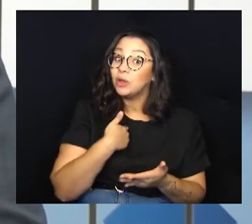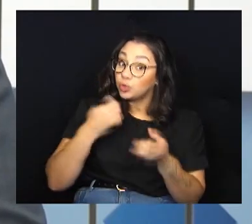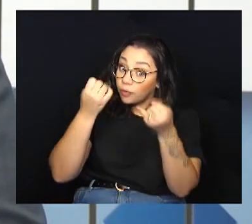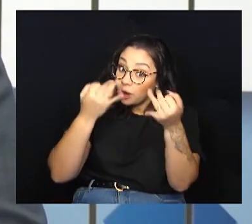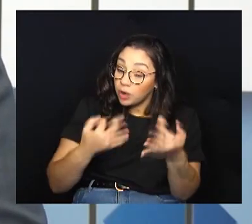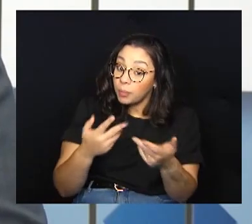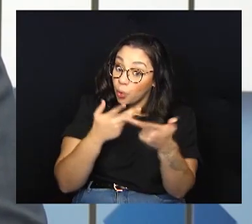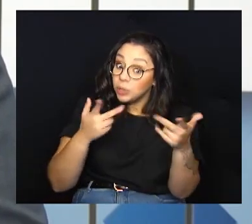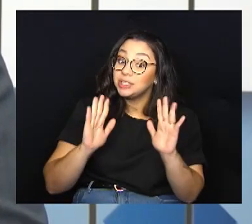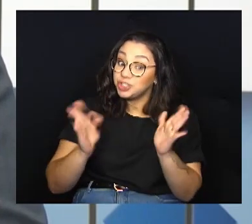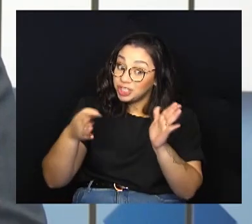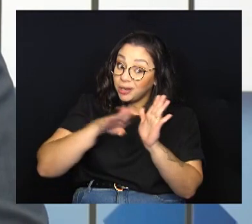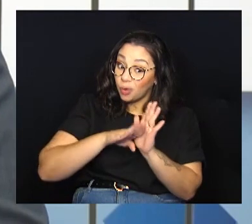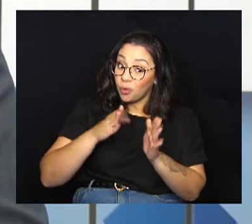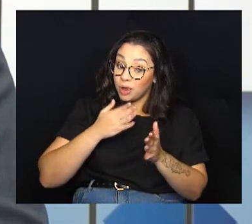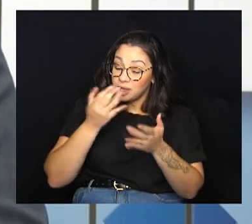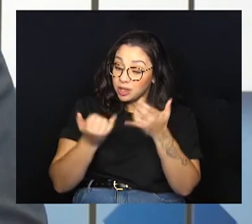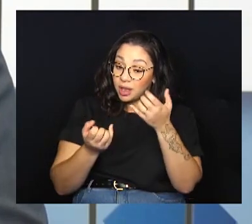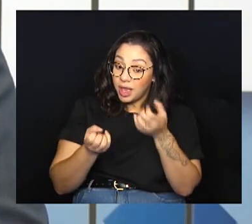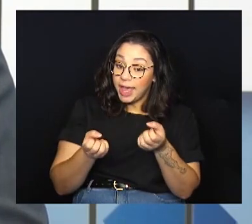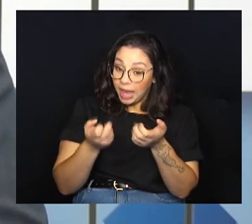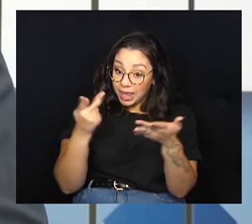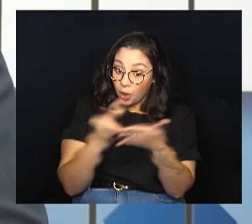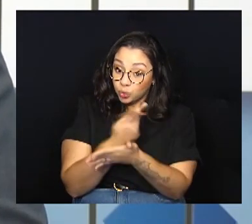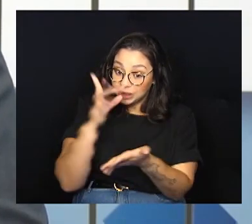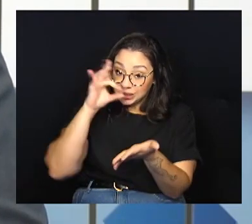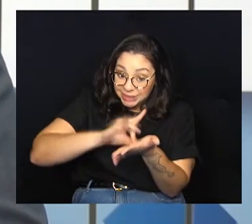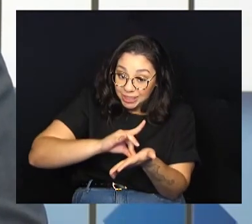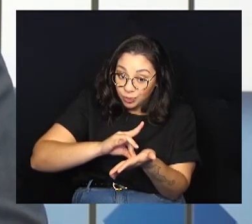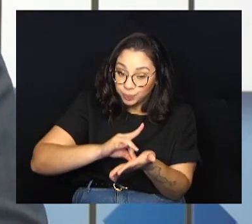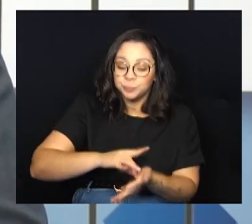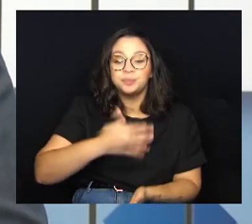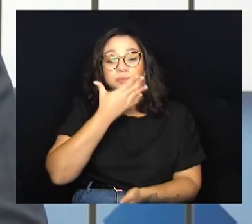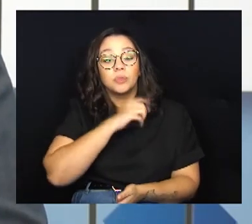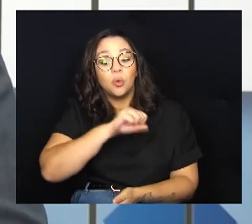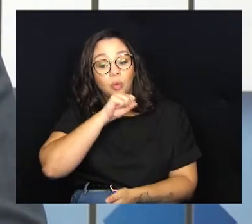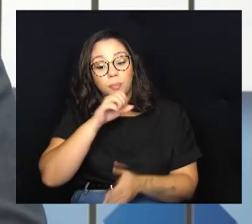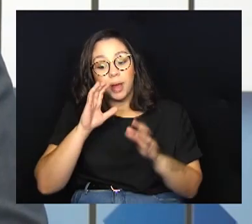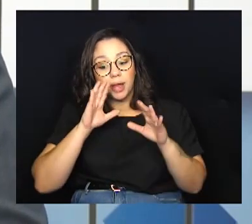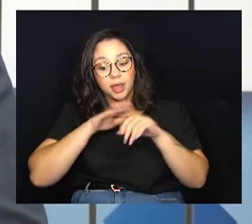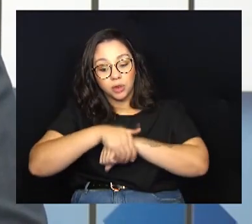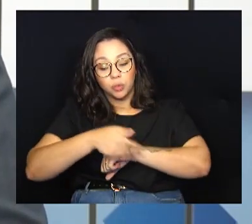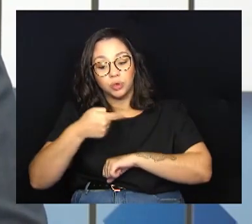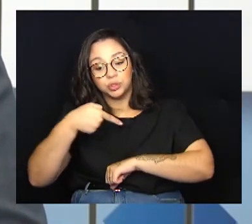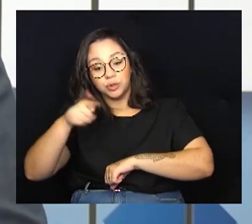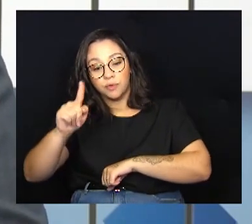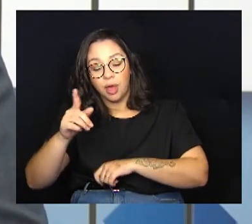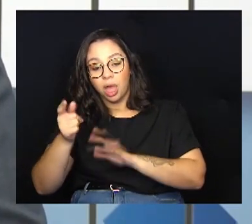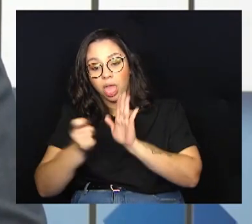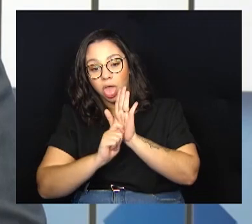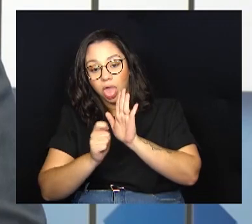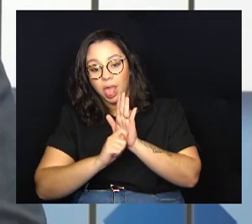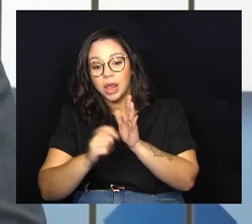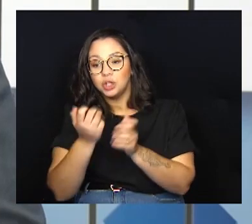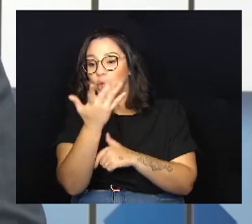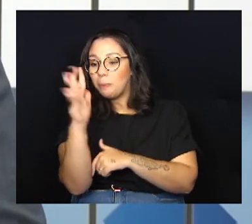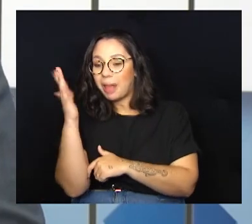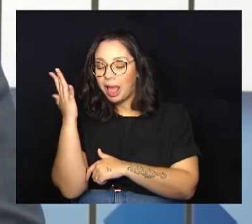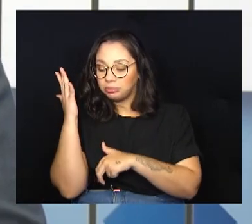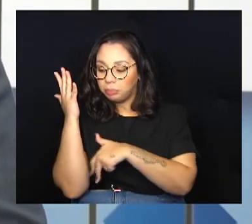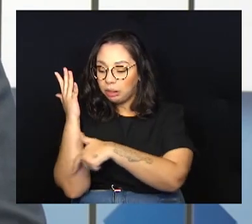totalmente fracassadas. Eu vejo o governo, seja por parte da Secretaria de Assistência, que é a mãe dos moradores de